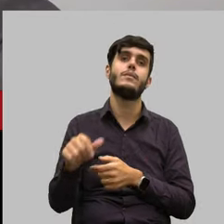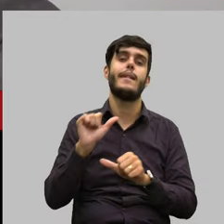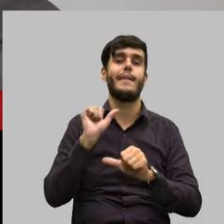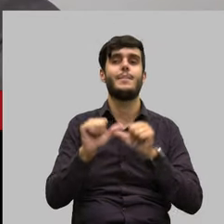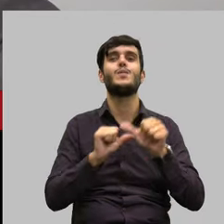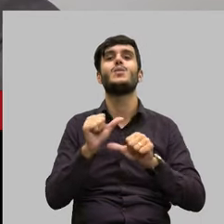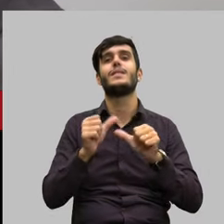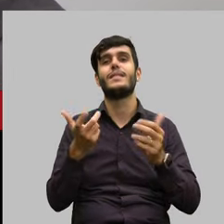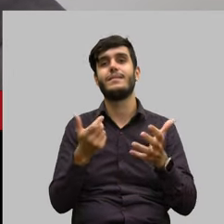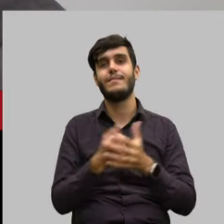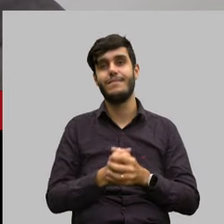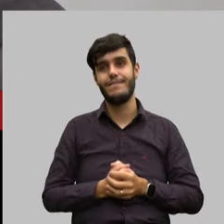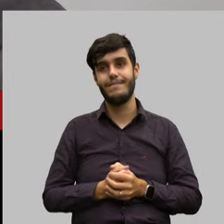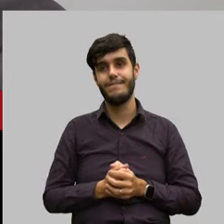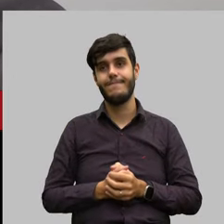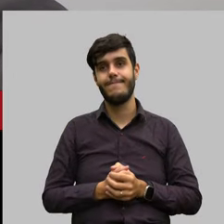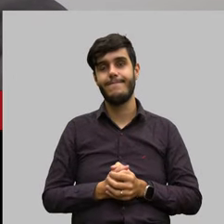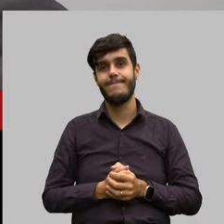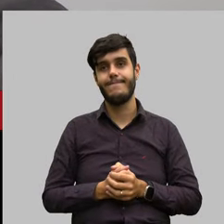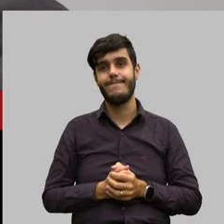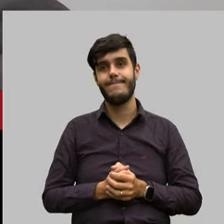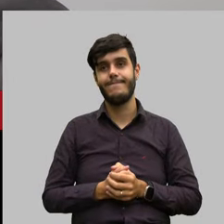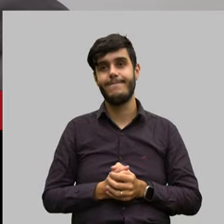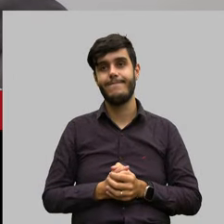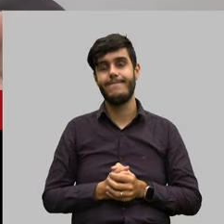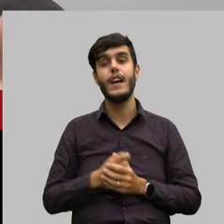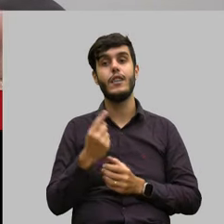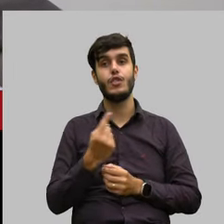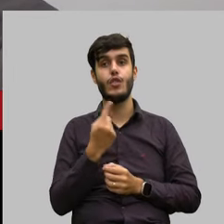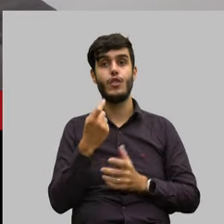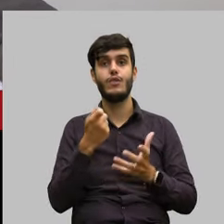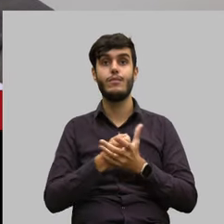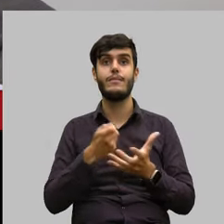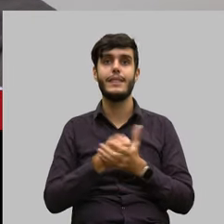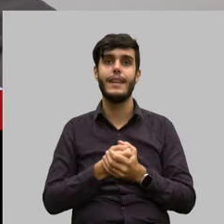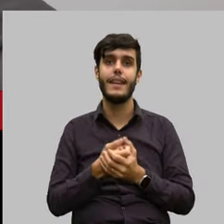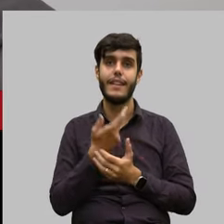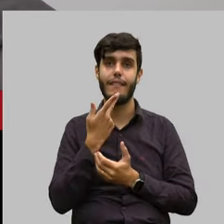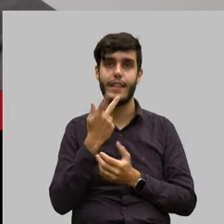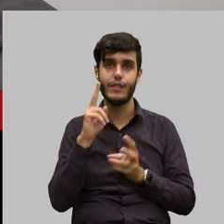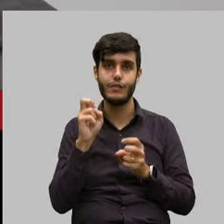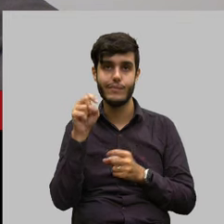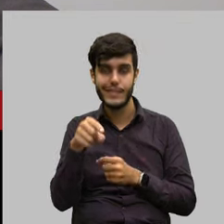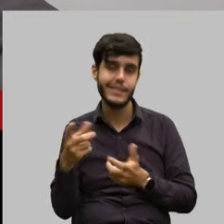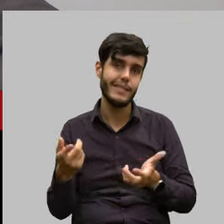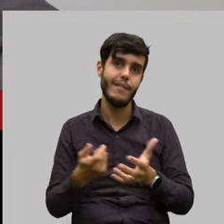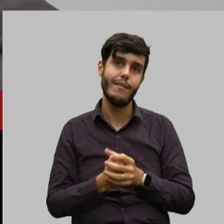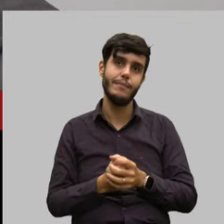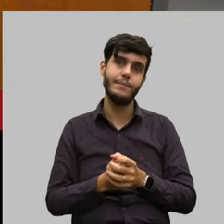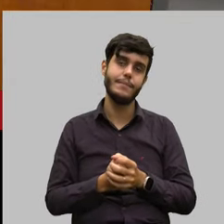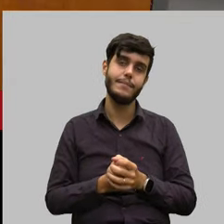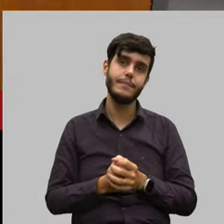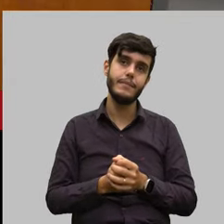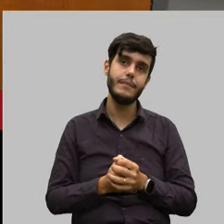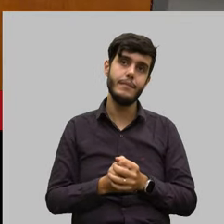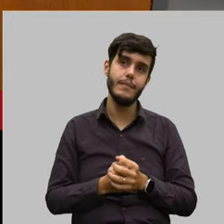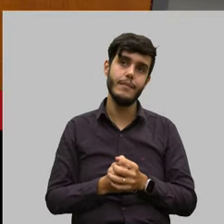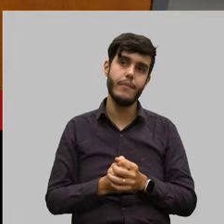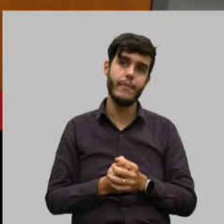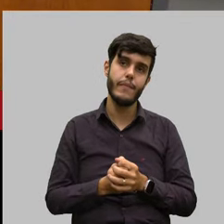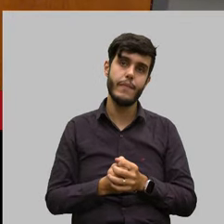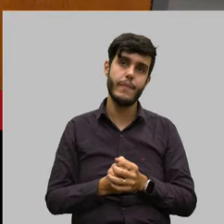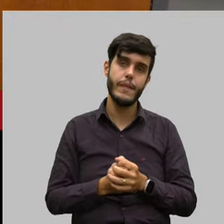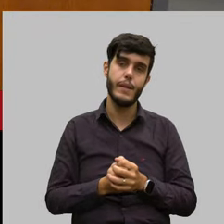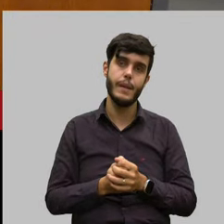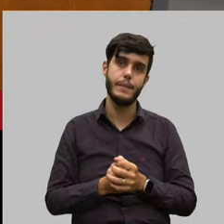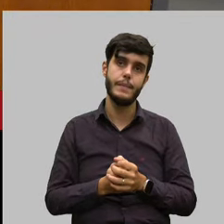muda e a gente é obrigado ainda ouvir Graças a Deus que pelo menos a gente tem ouvido que